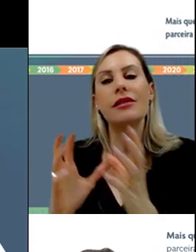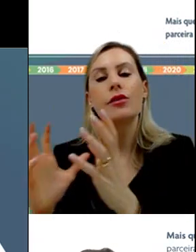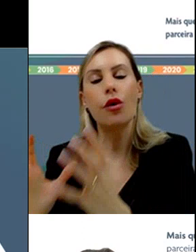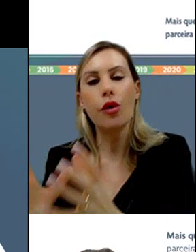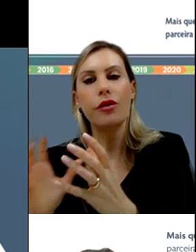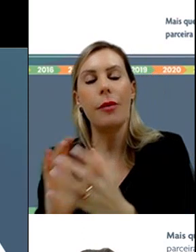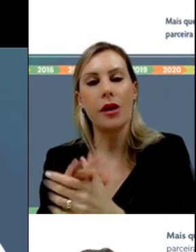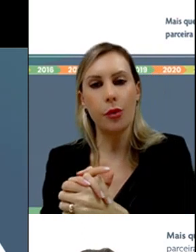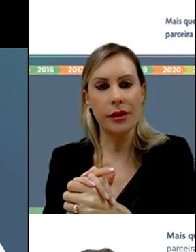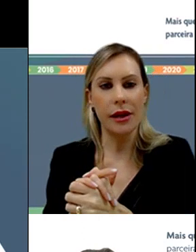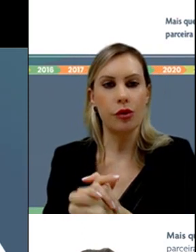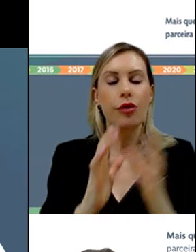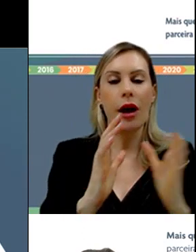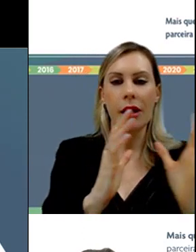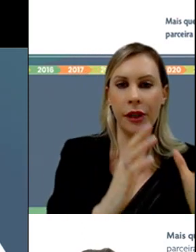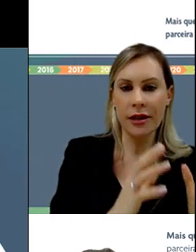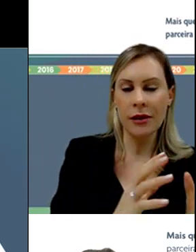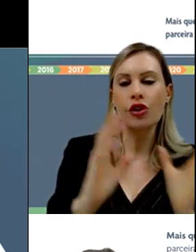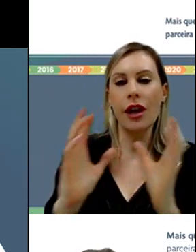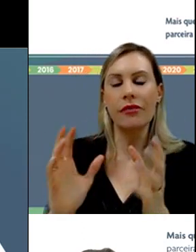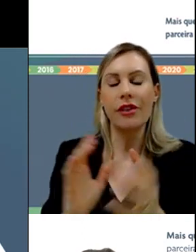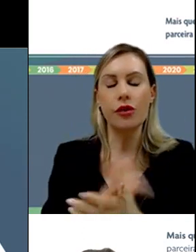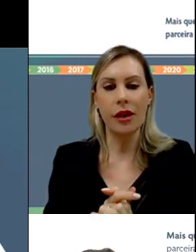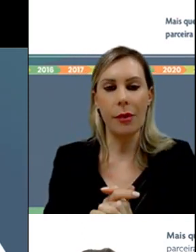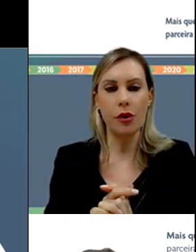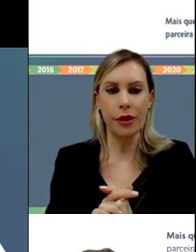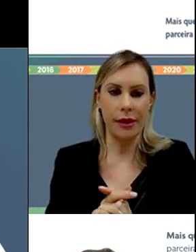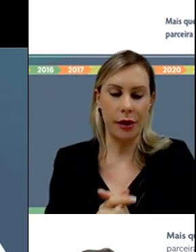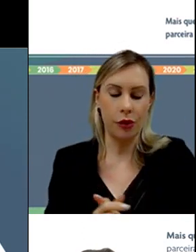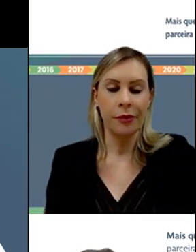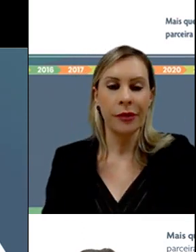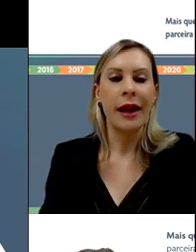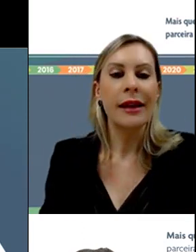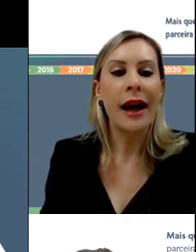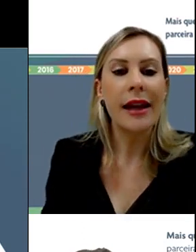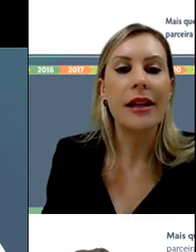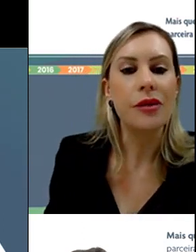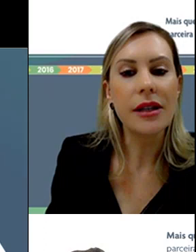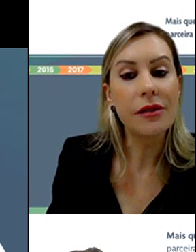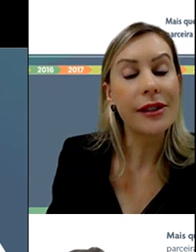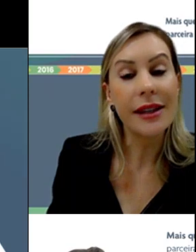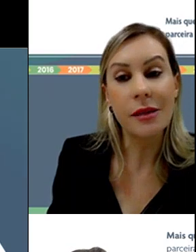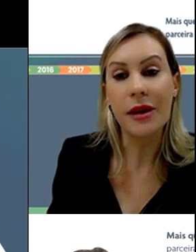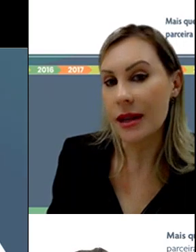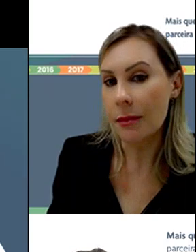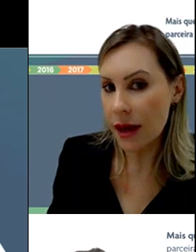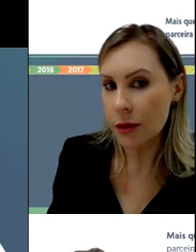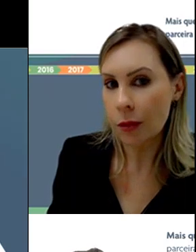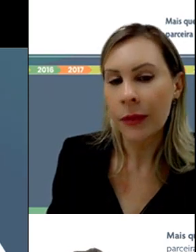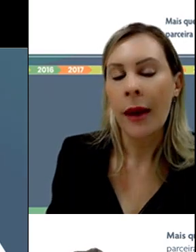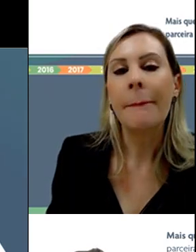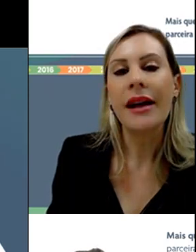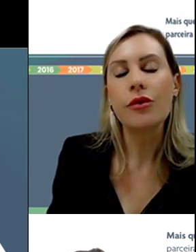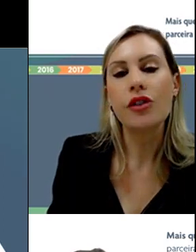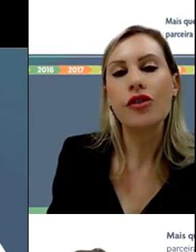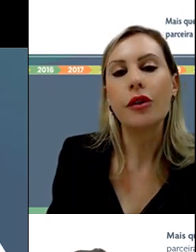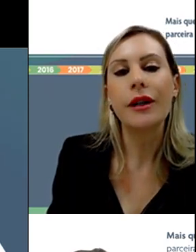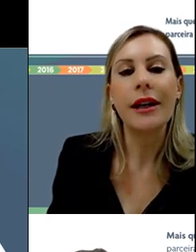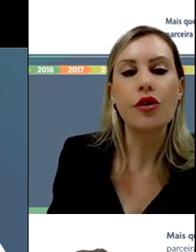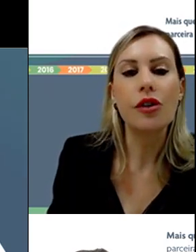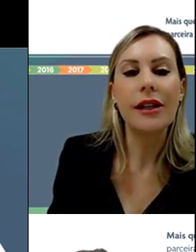R$10.000 vezes 8,5%. Sua remuneração cheia vezes 8,5%. E aí, não sei se vocês perceberam,